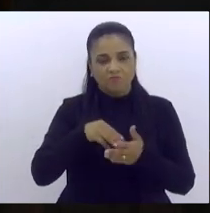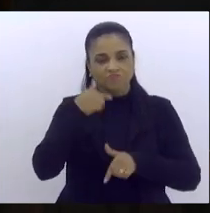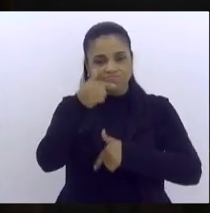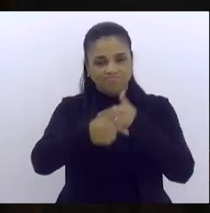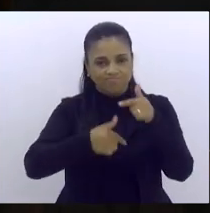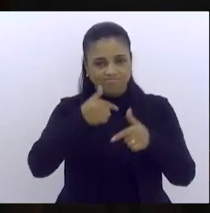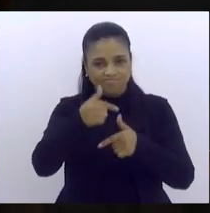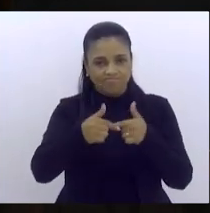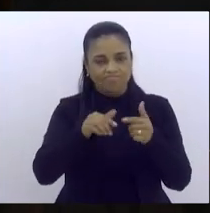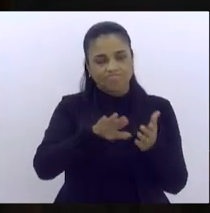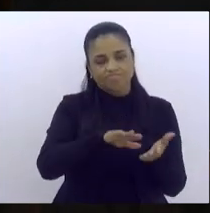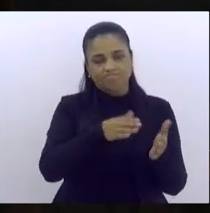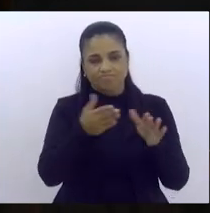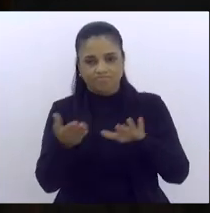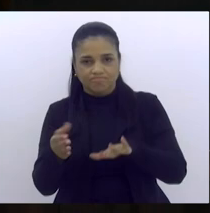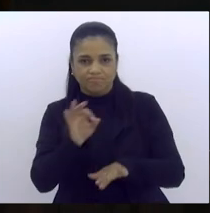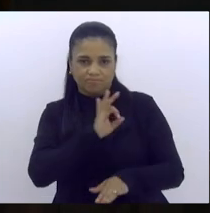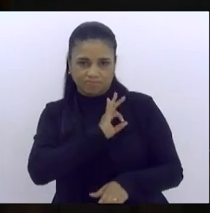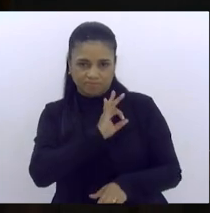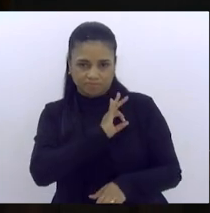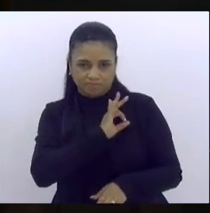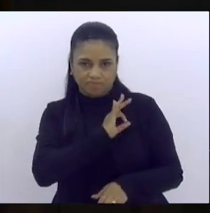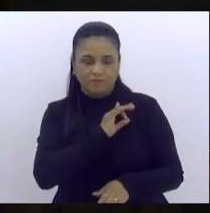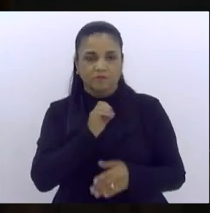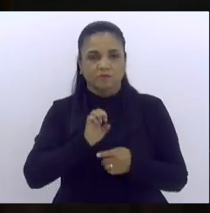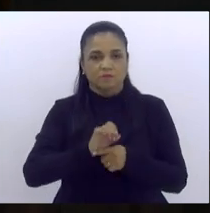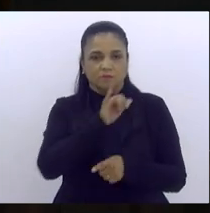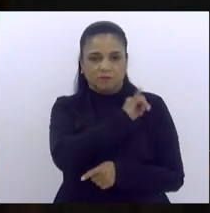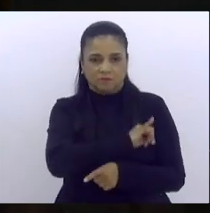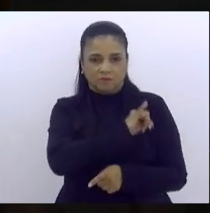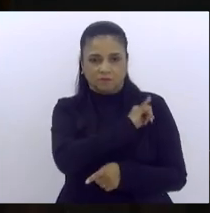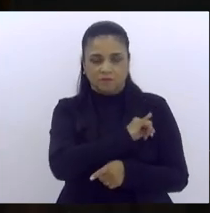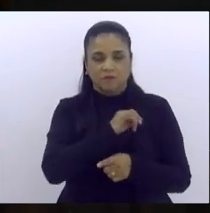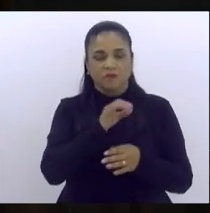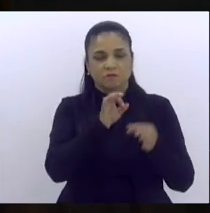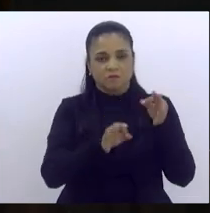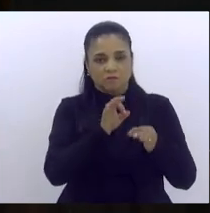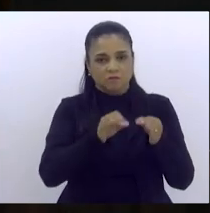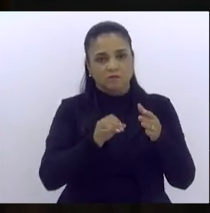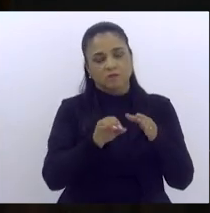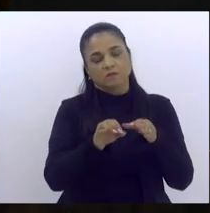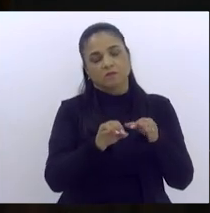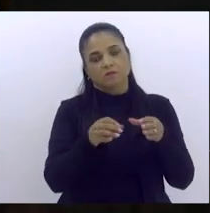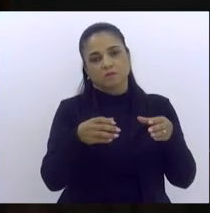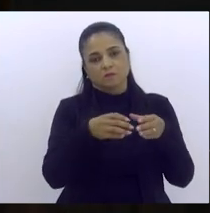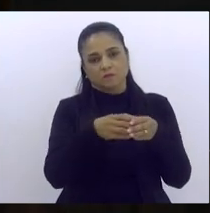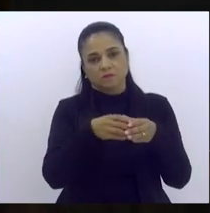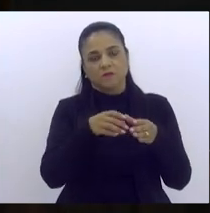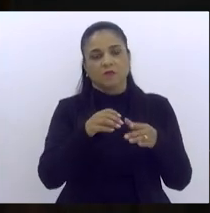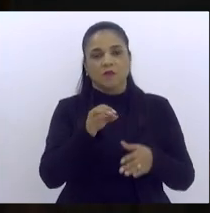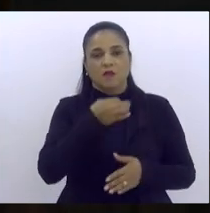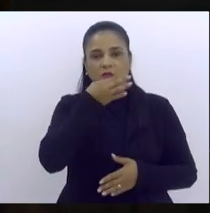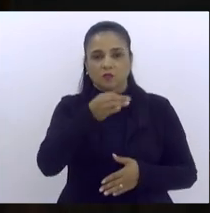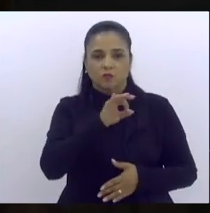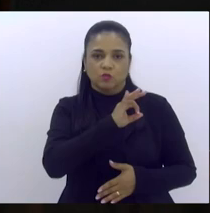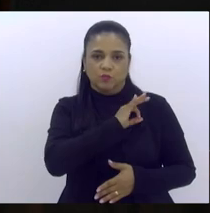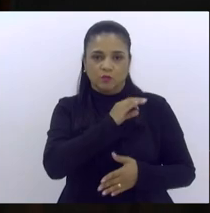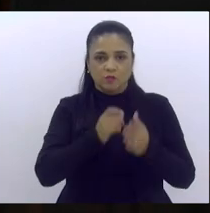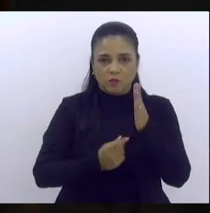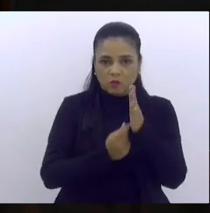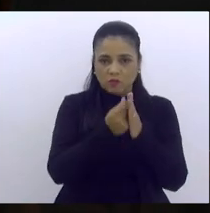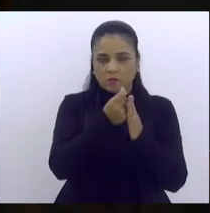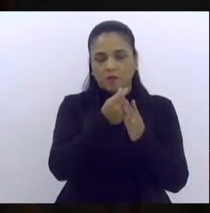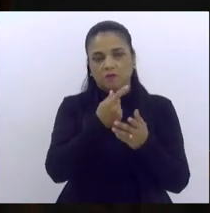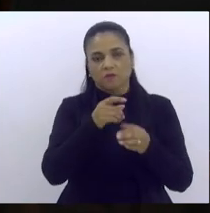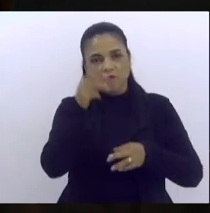no Estado do Rio de Janeiro. Pendendo de pareceres das comissões de Constituição e Justiça, Segurança Pública e Assuntos de Polícia, Orçamento,